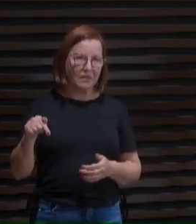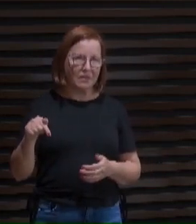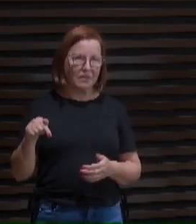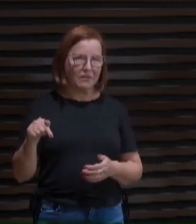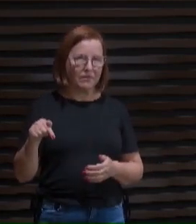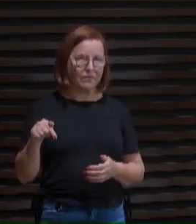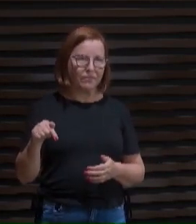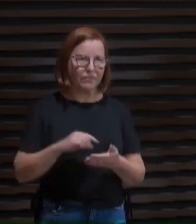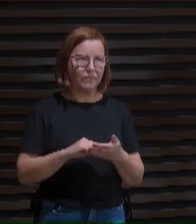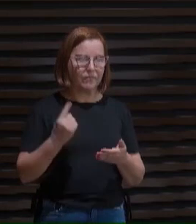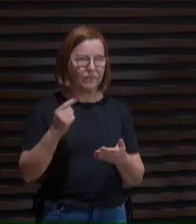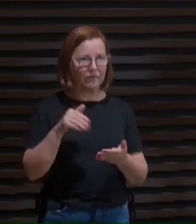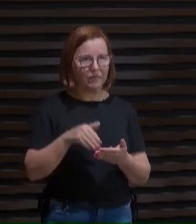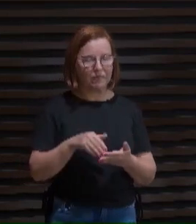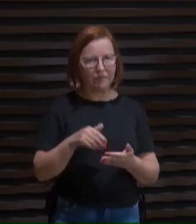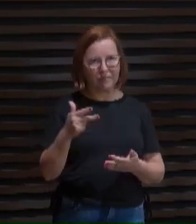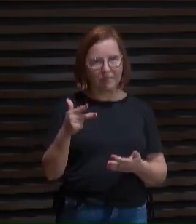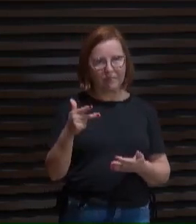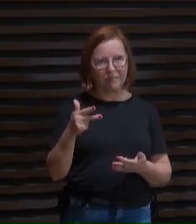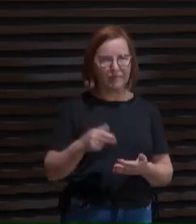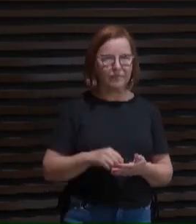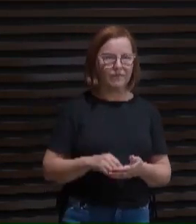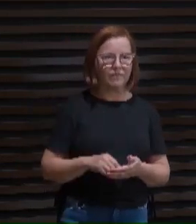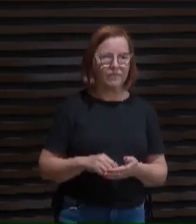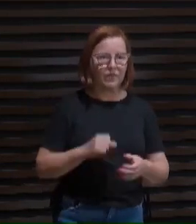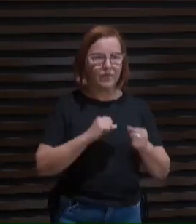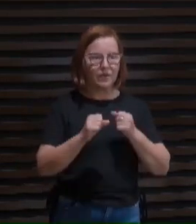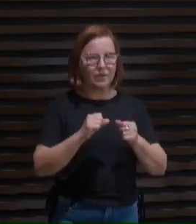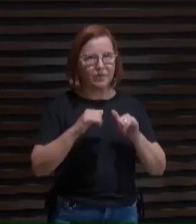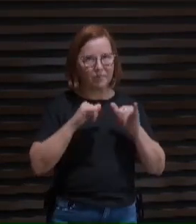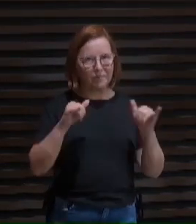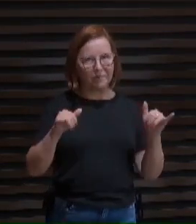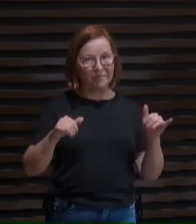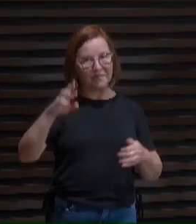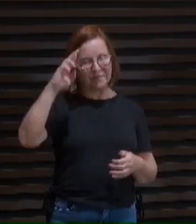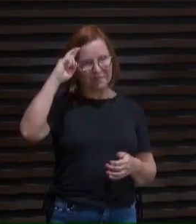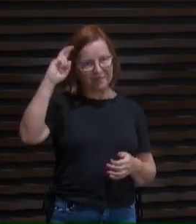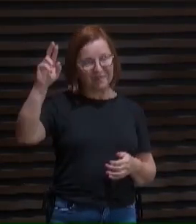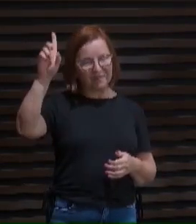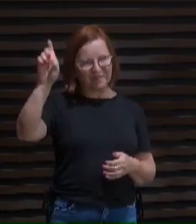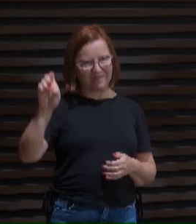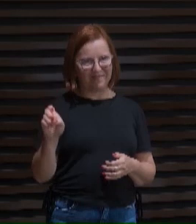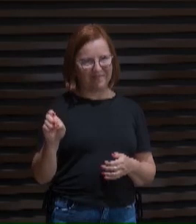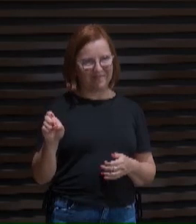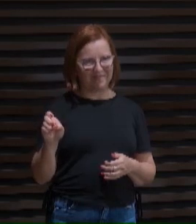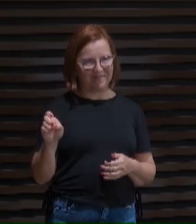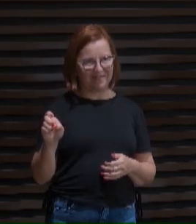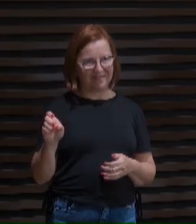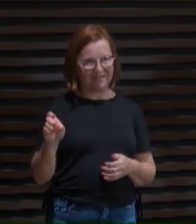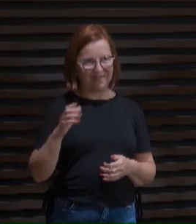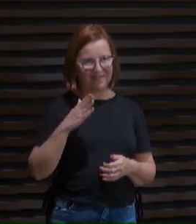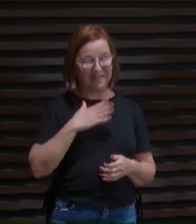de 1 a 3 também. O salmista diz assim: o Senhor é a